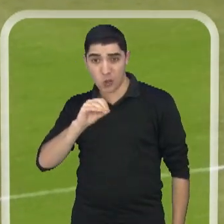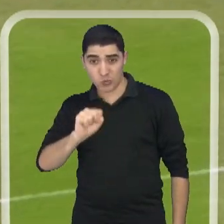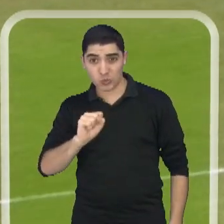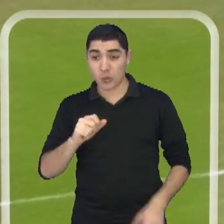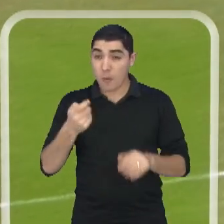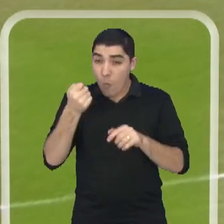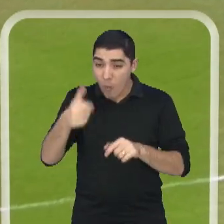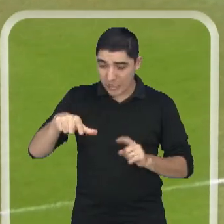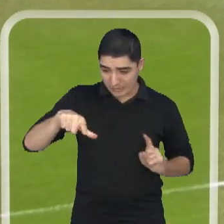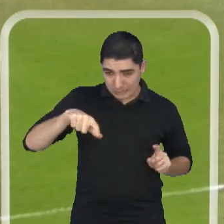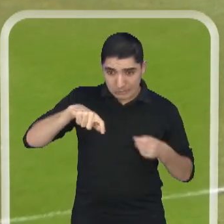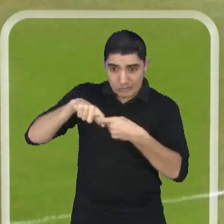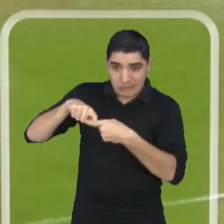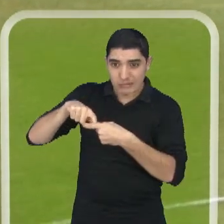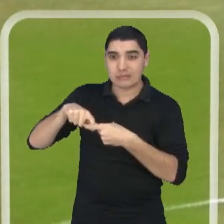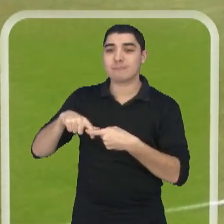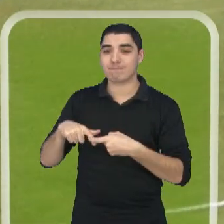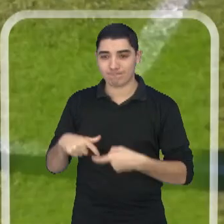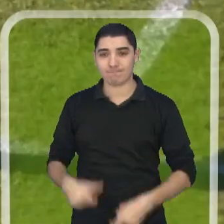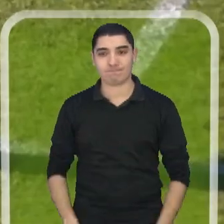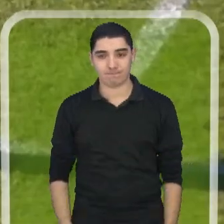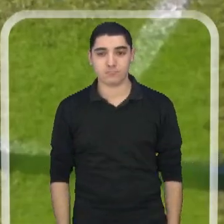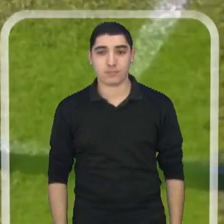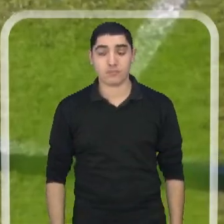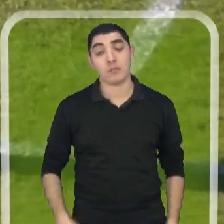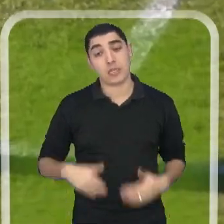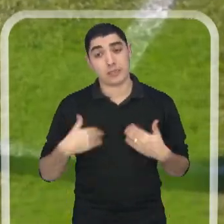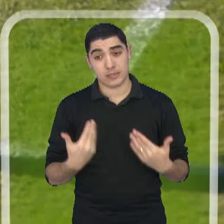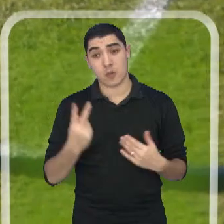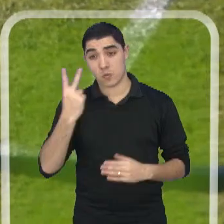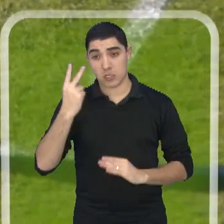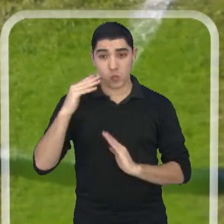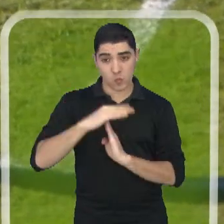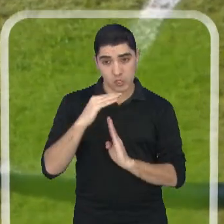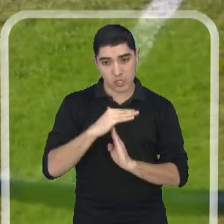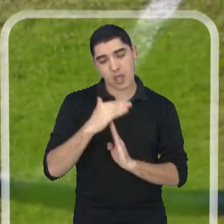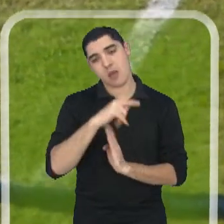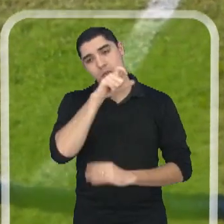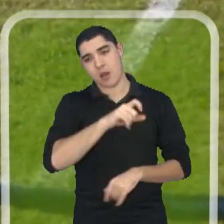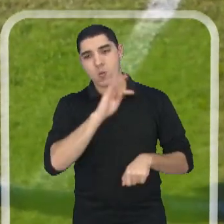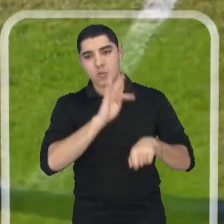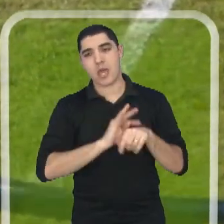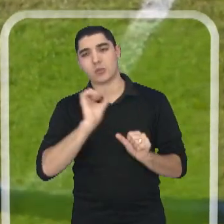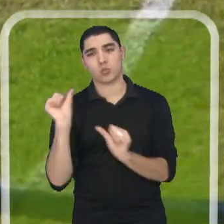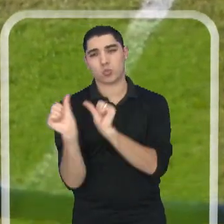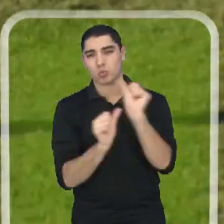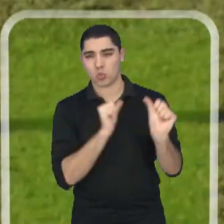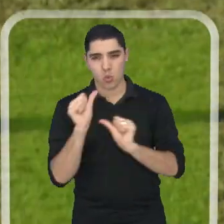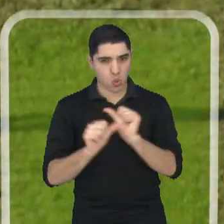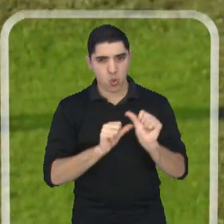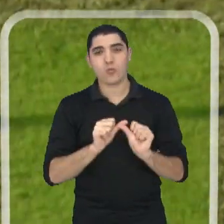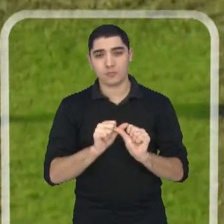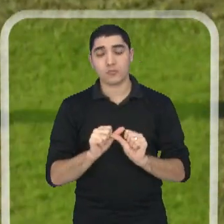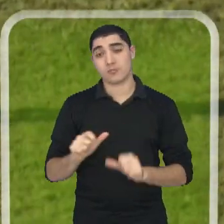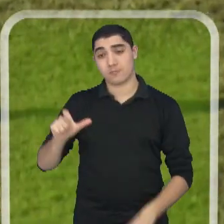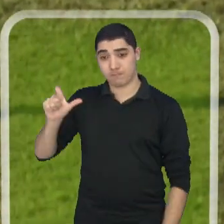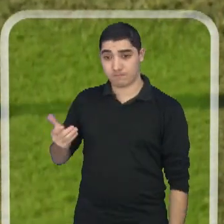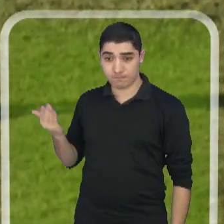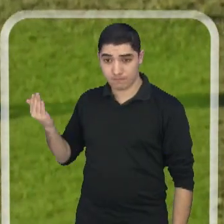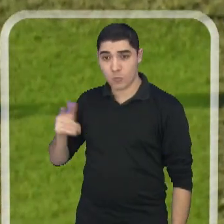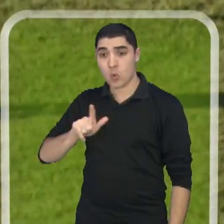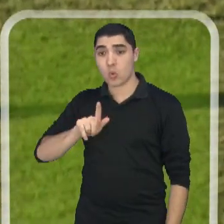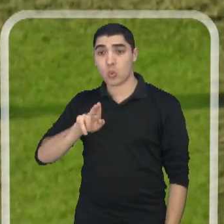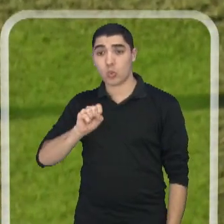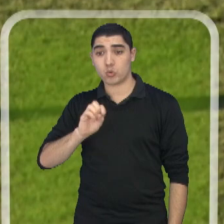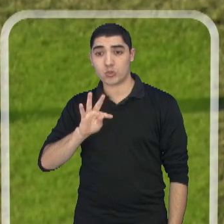trave esquerda do Ariel. Para a segunda etapa, o técnico Ricardo Costa fez uma alteração, colocando o Gustavo